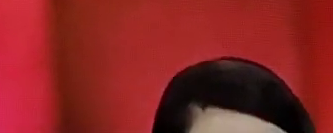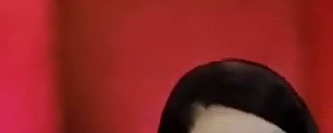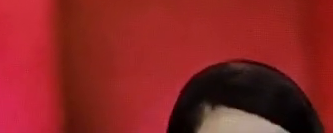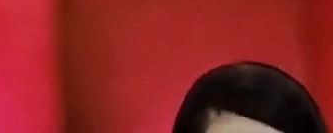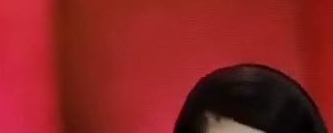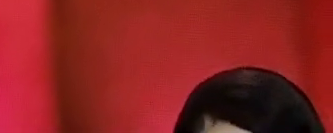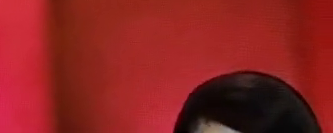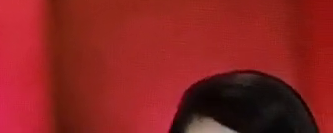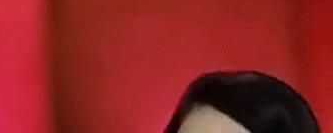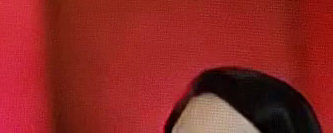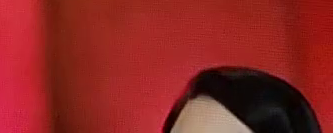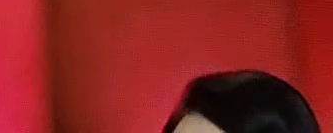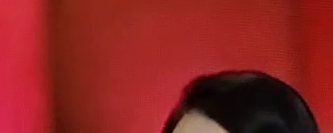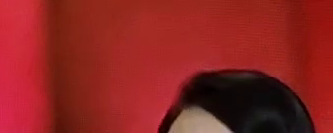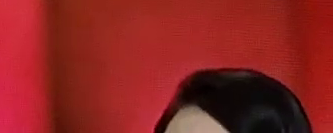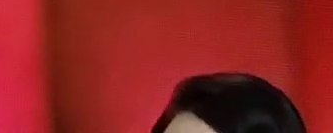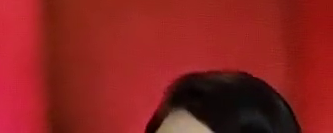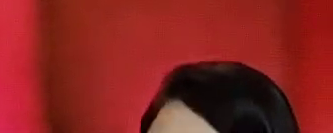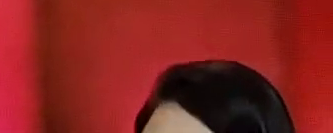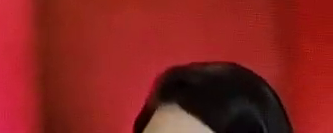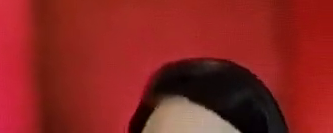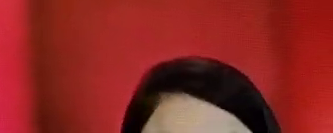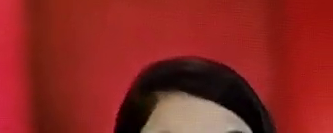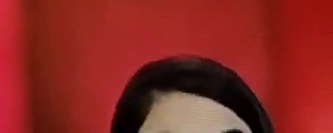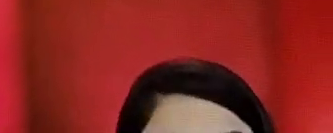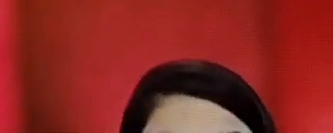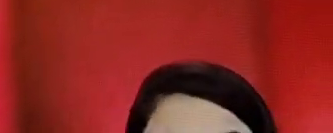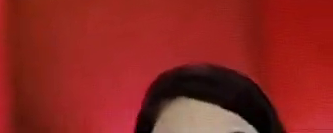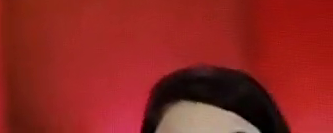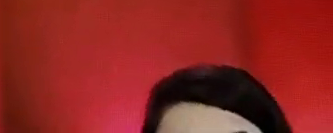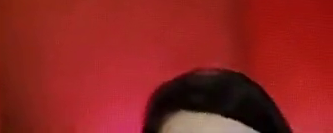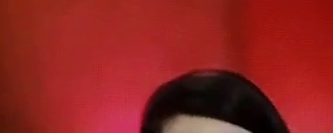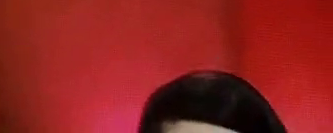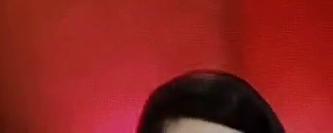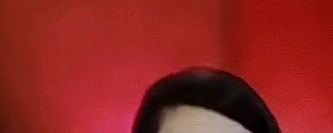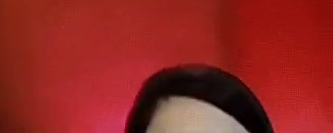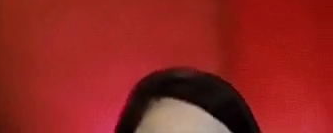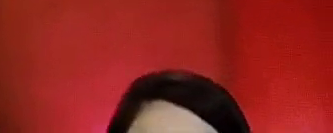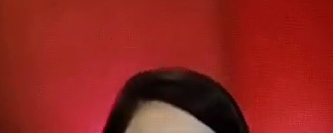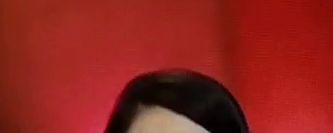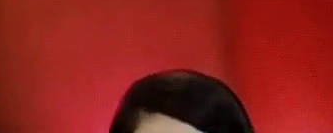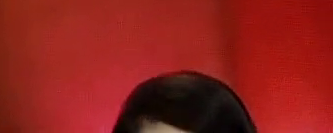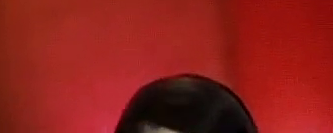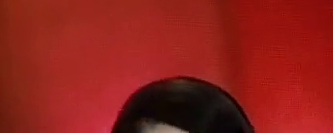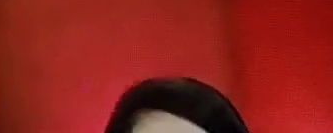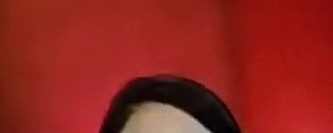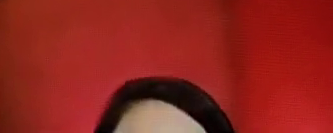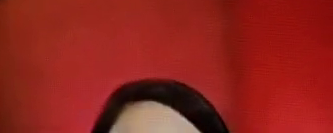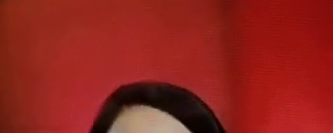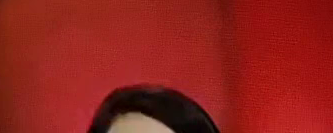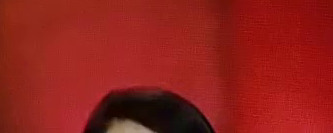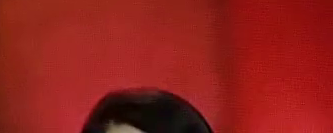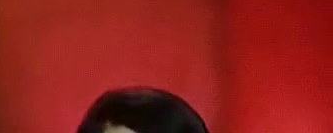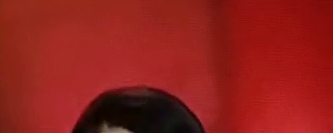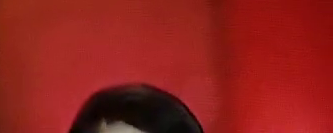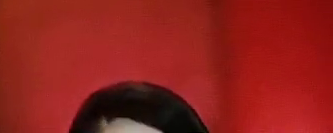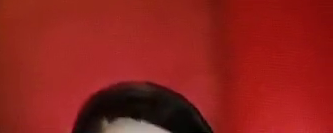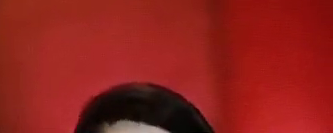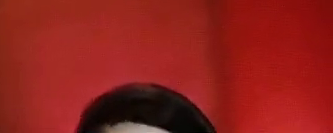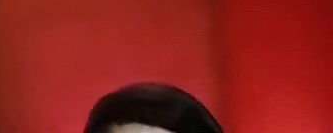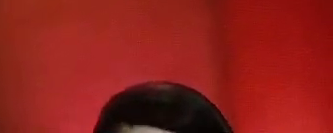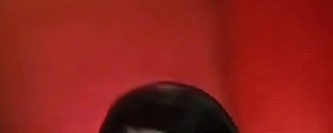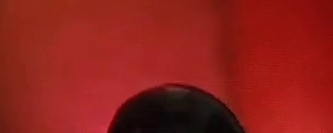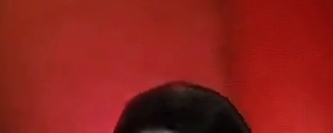Tribunal Federal. Ele assumiu esse cargo na quinta-feira passada, no lugar da ministra Rosa Weber, que acabou de